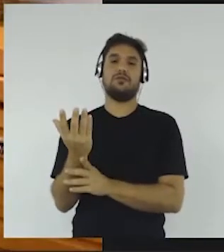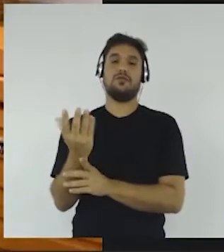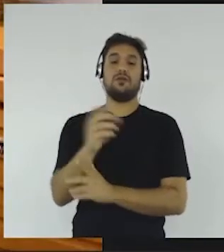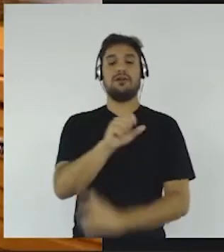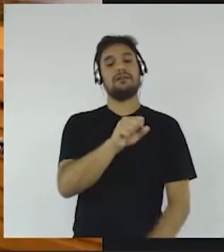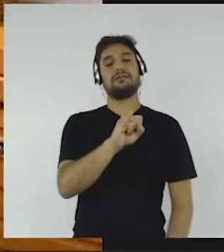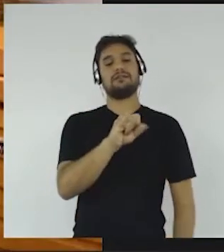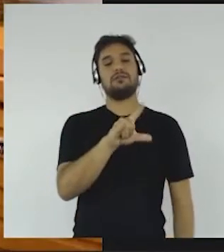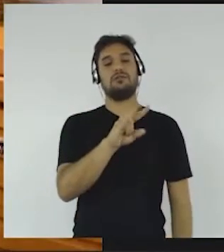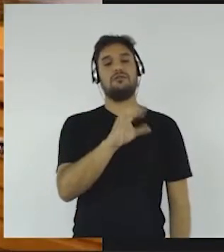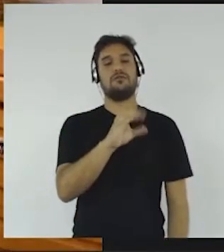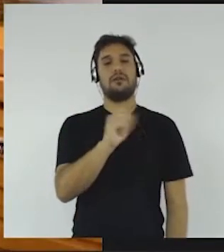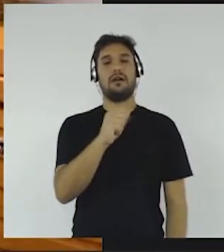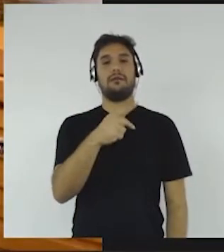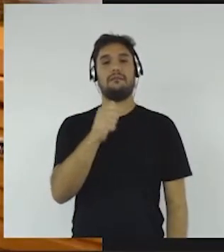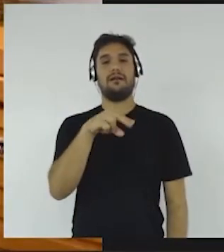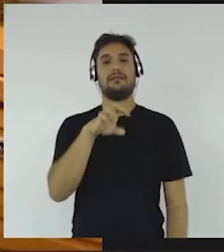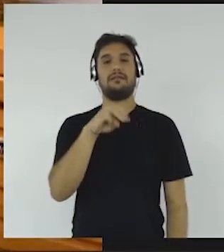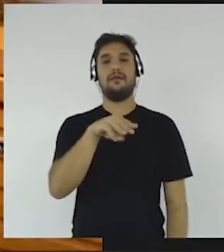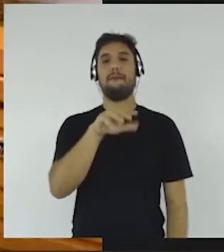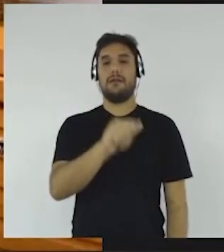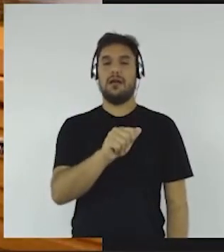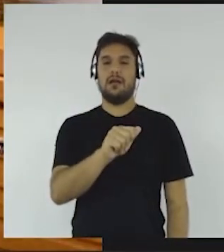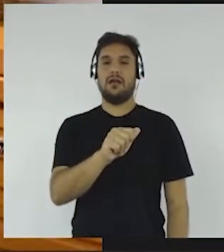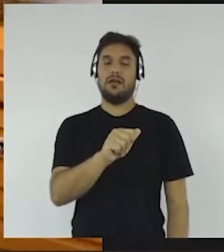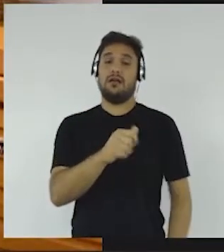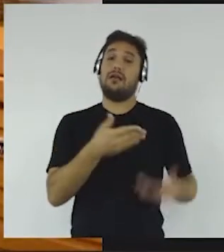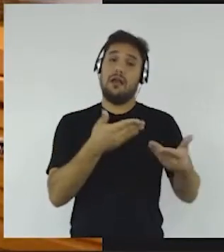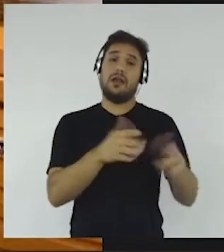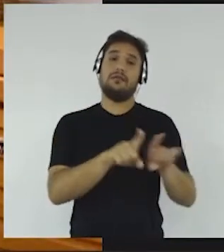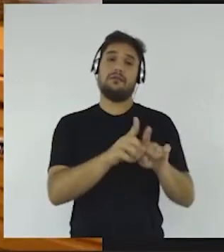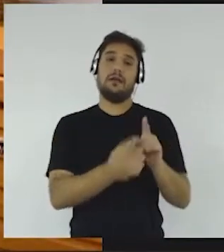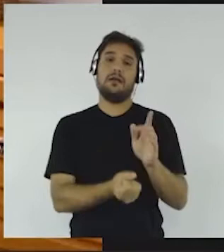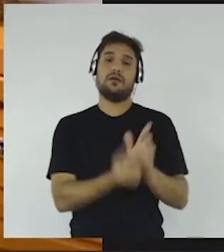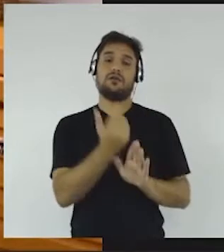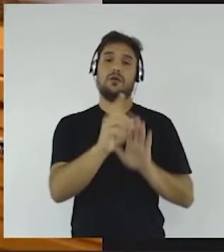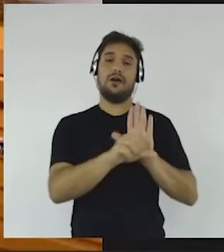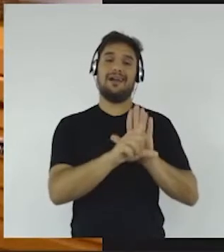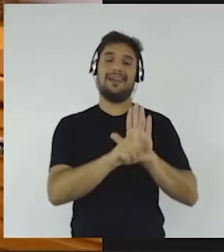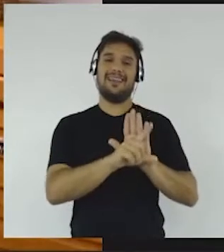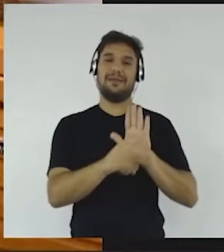Silvio Capanema de Souza, que também foi autor da Lei do